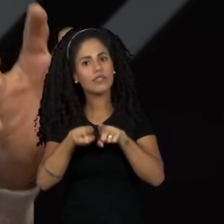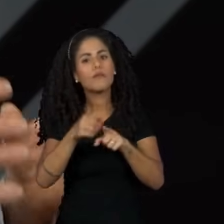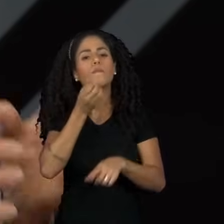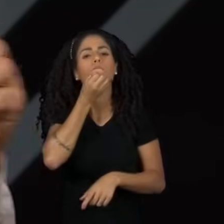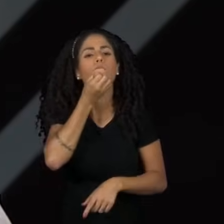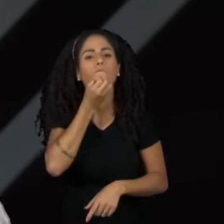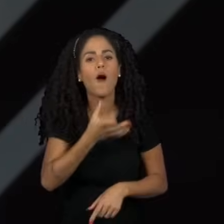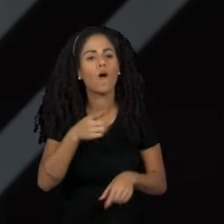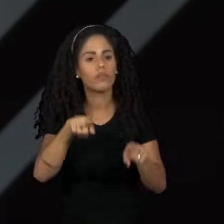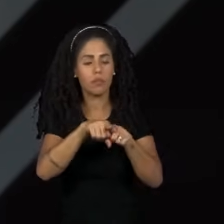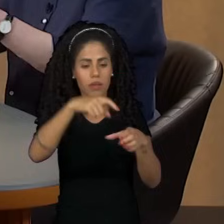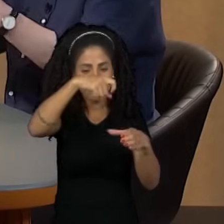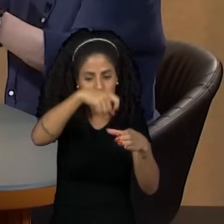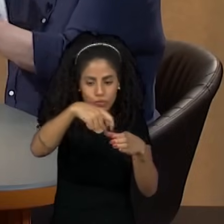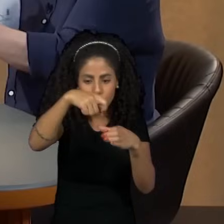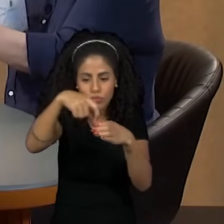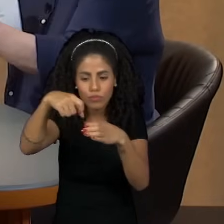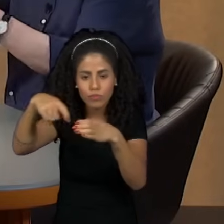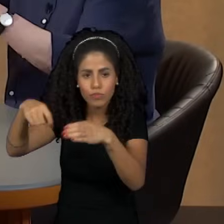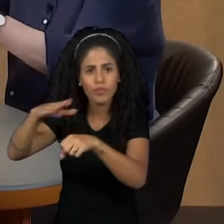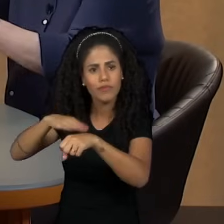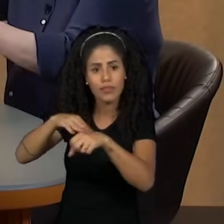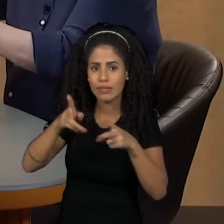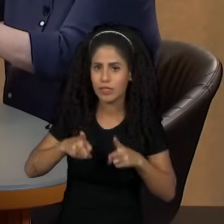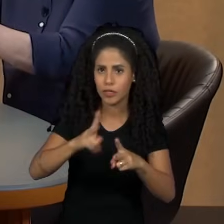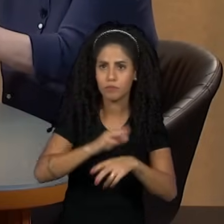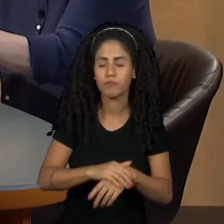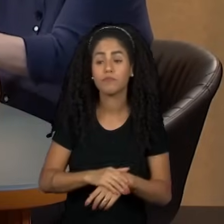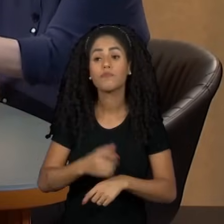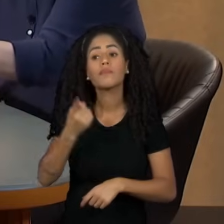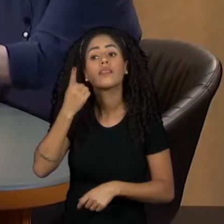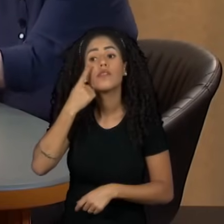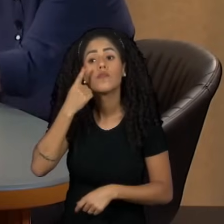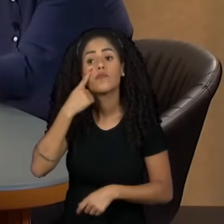disso, estou na plantação. Olha, você trouxe